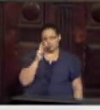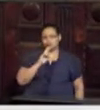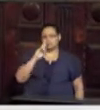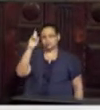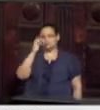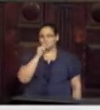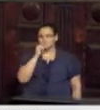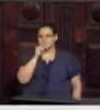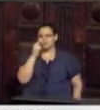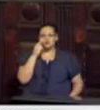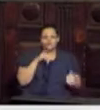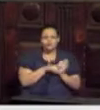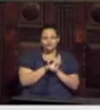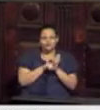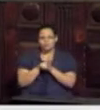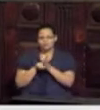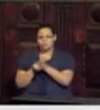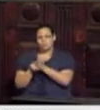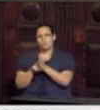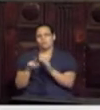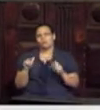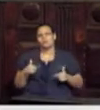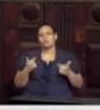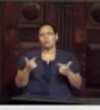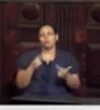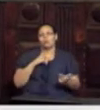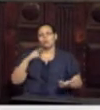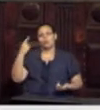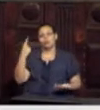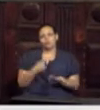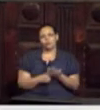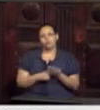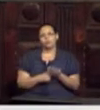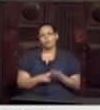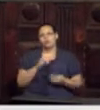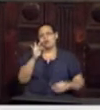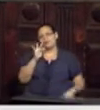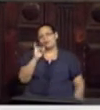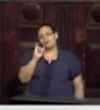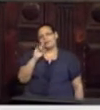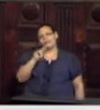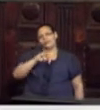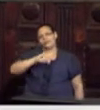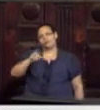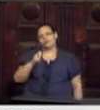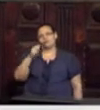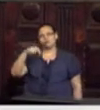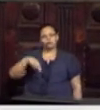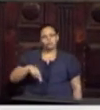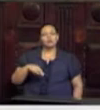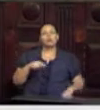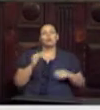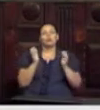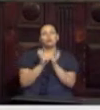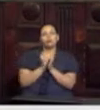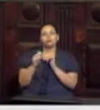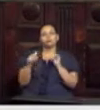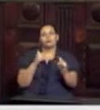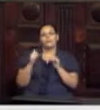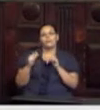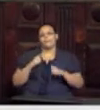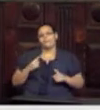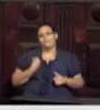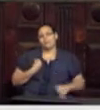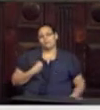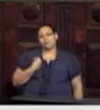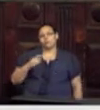dessas ações. Já saímos com o compromisso da Firjan fazer um grupo de trabalho com a presença